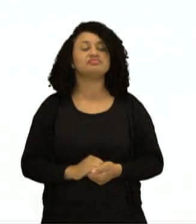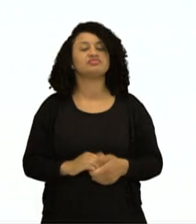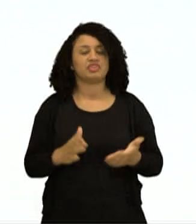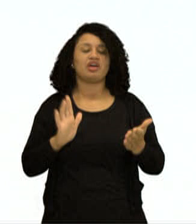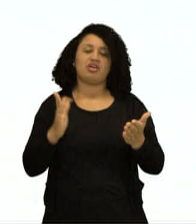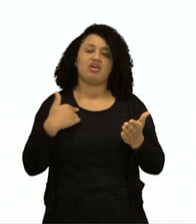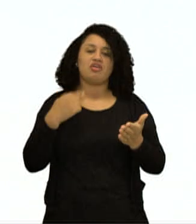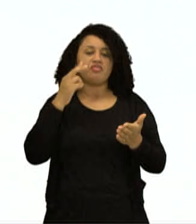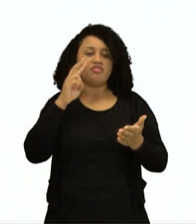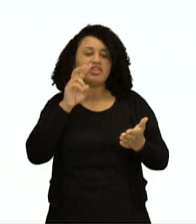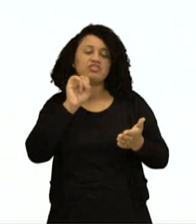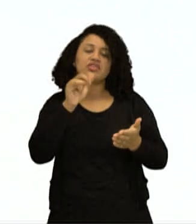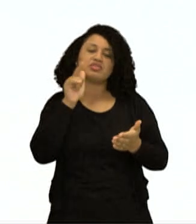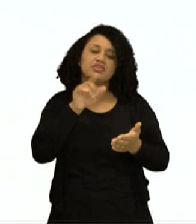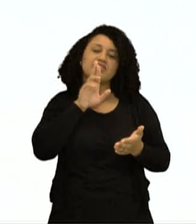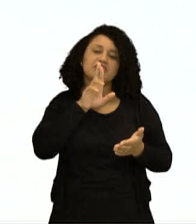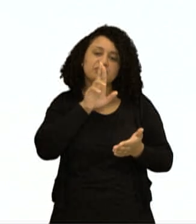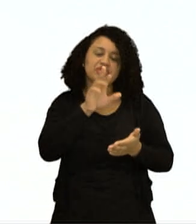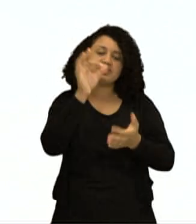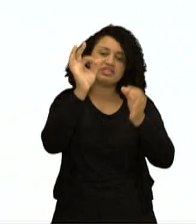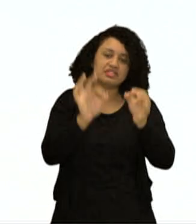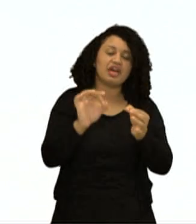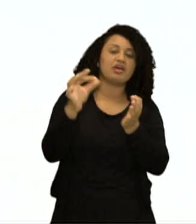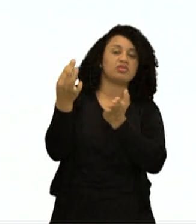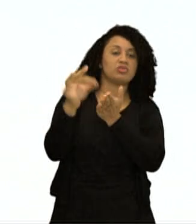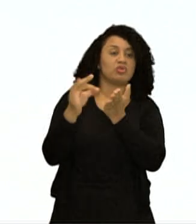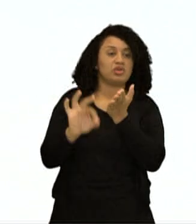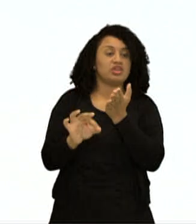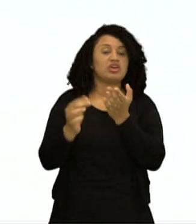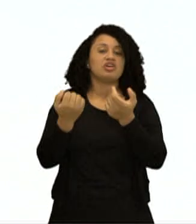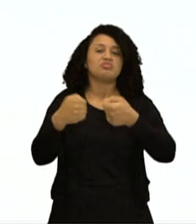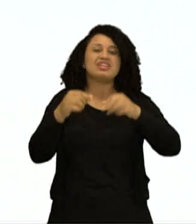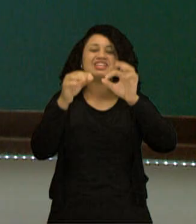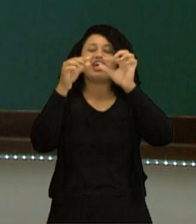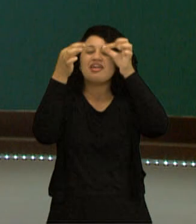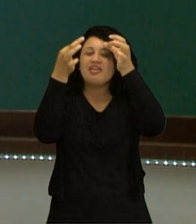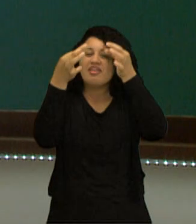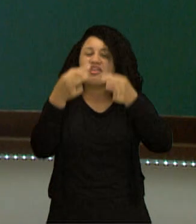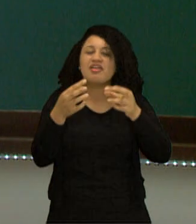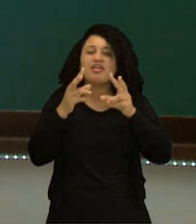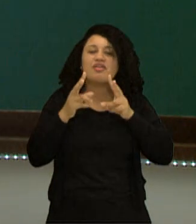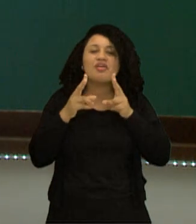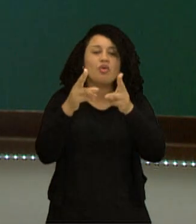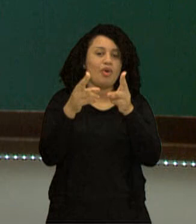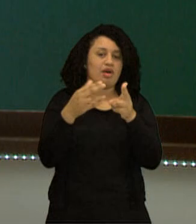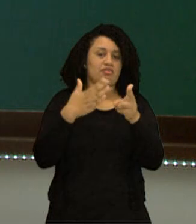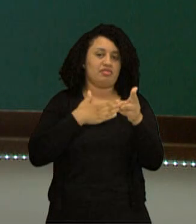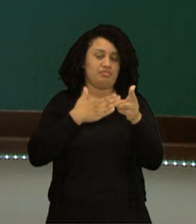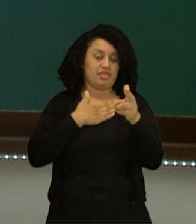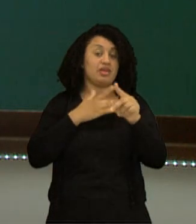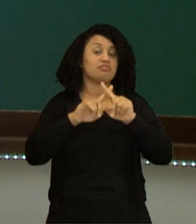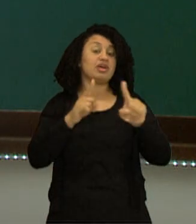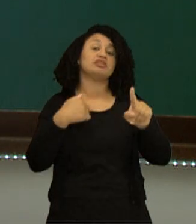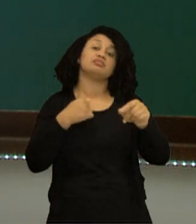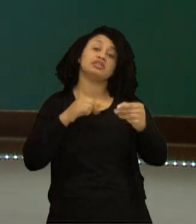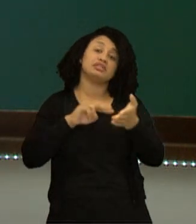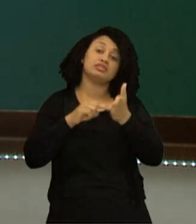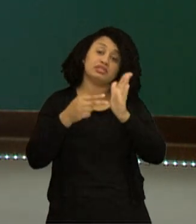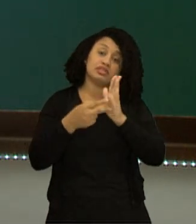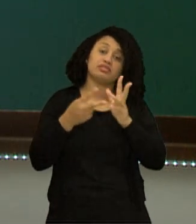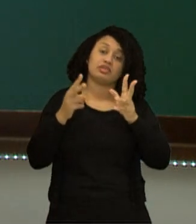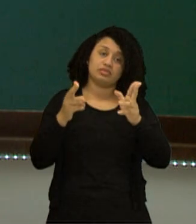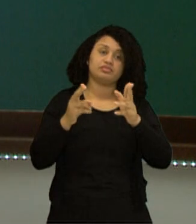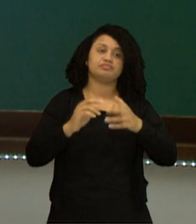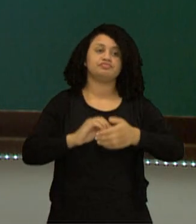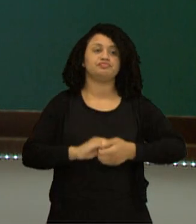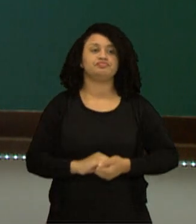Corrigiu, confere e vê se você acertou. A sua resposta não precisa ser exatamente igual à minha, tem que ter o mesmo sentido, certo?